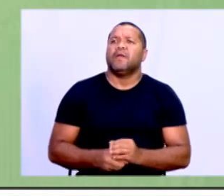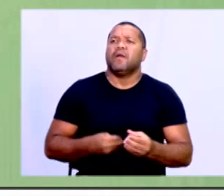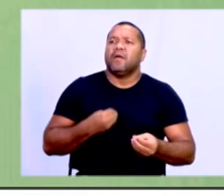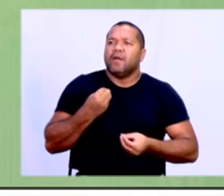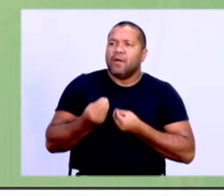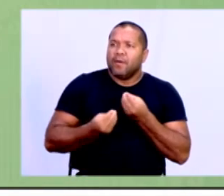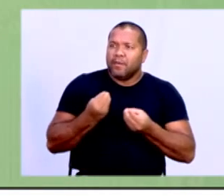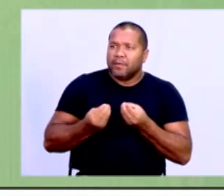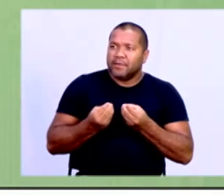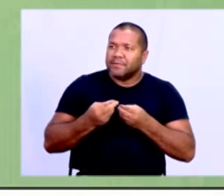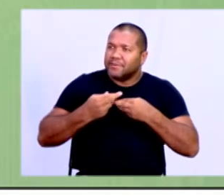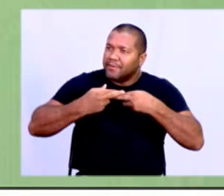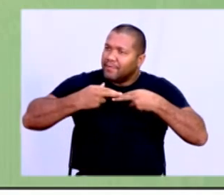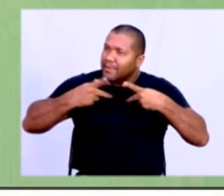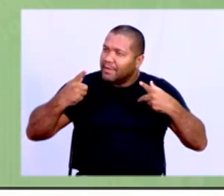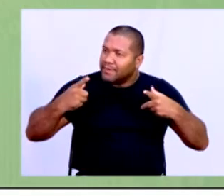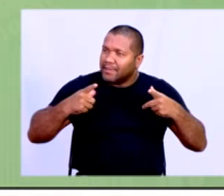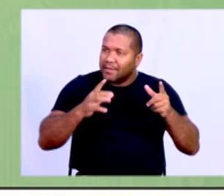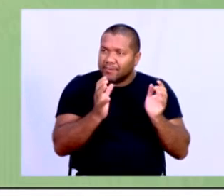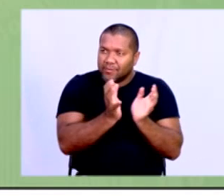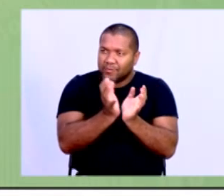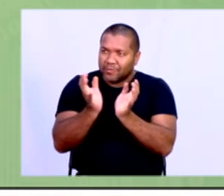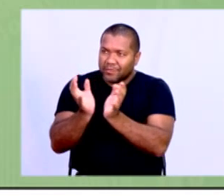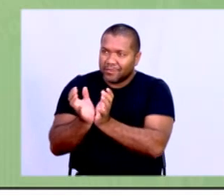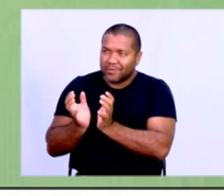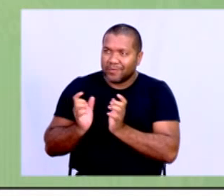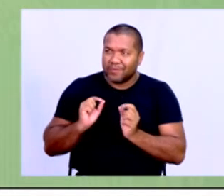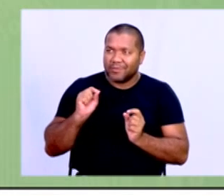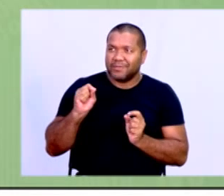podemos diferenciar classes de